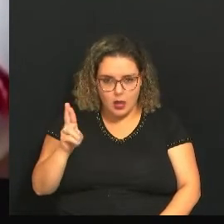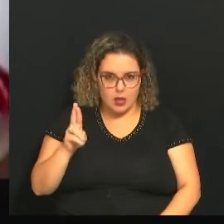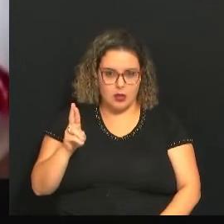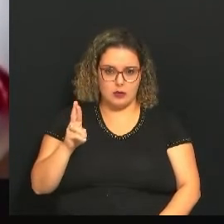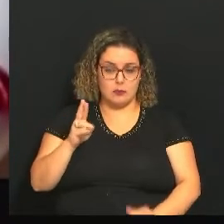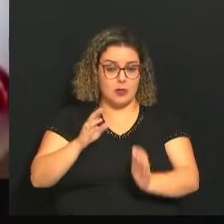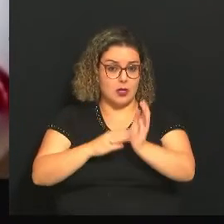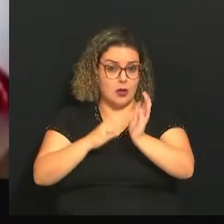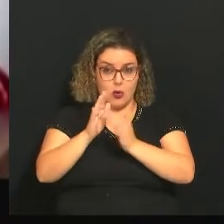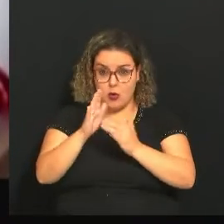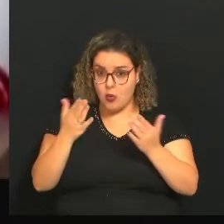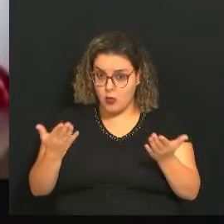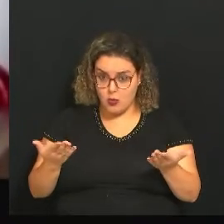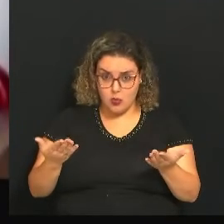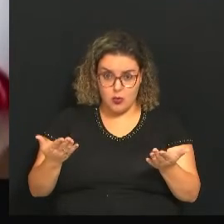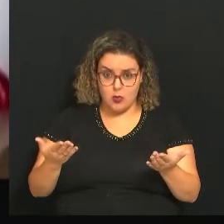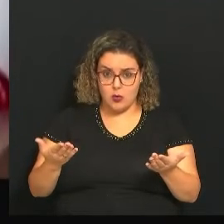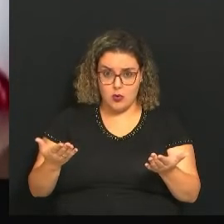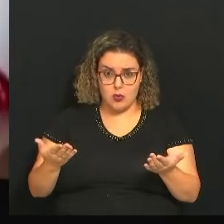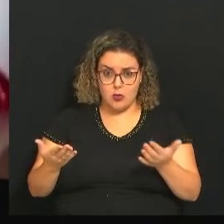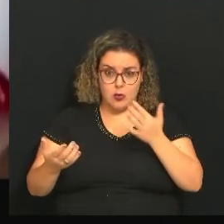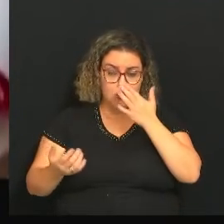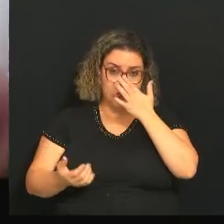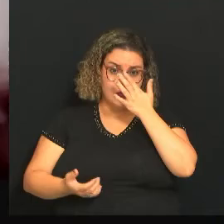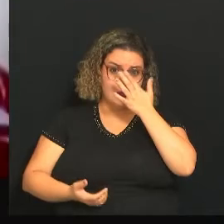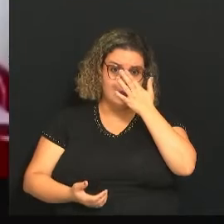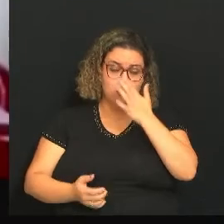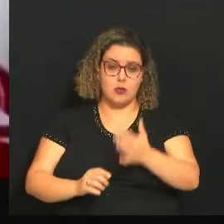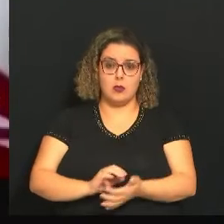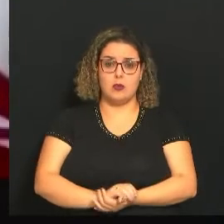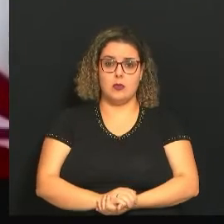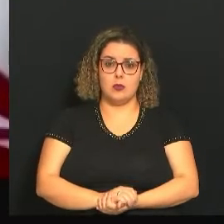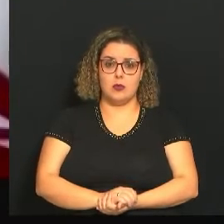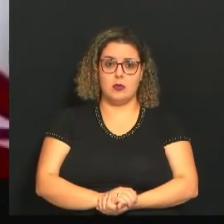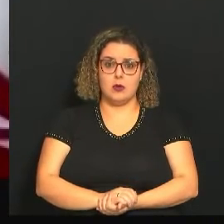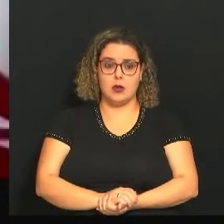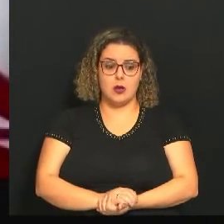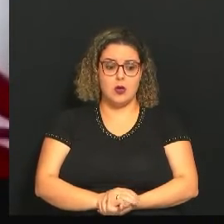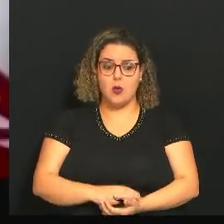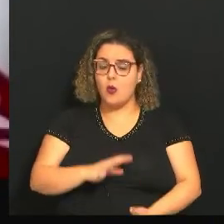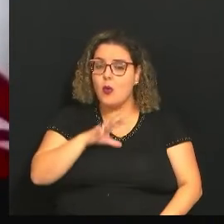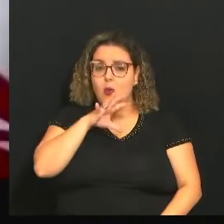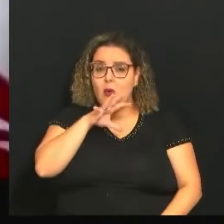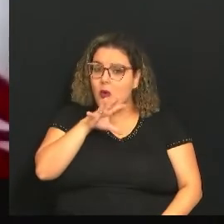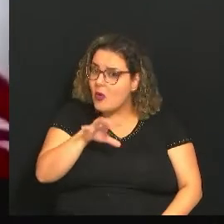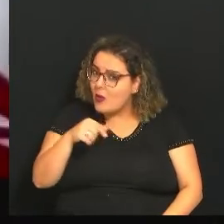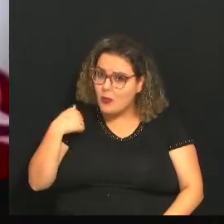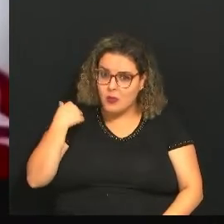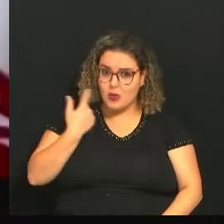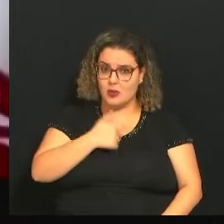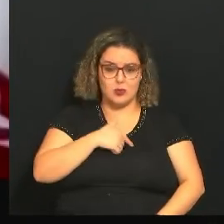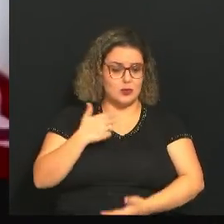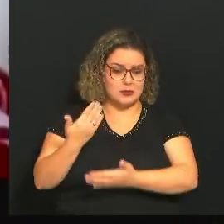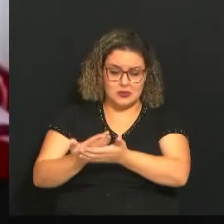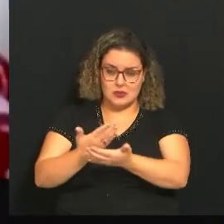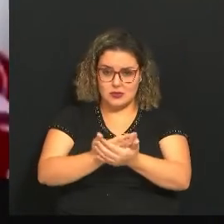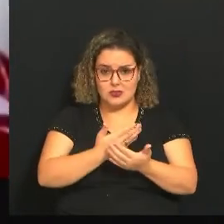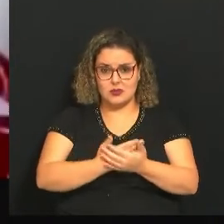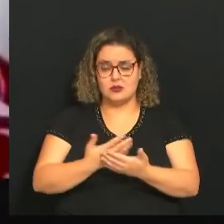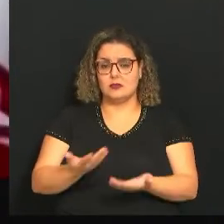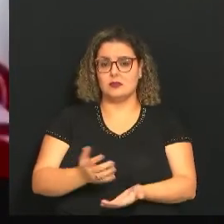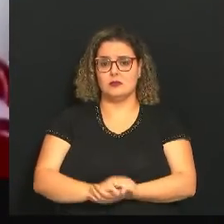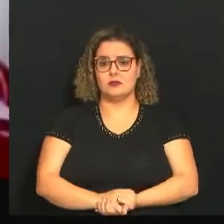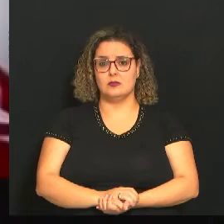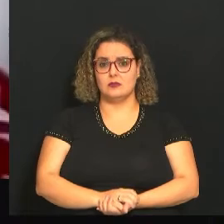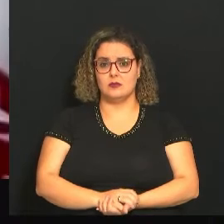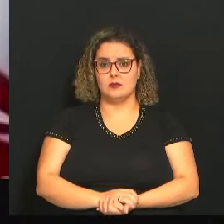Isso chegava a ser assim uma afronta para nós que estava ali estudando. Então, então, assim,